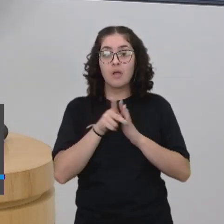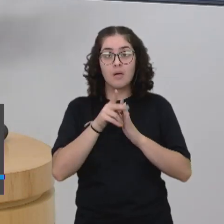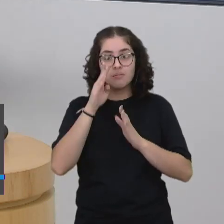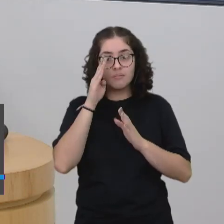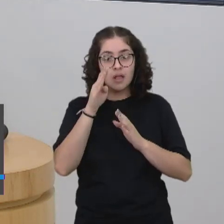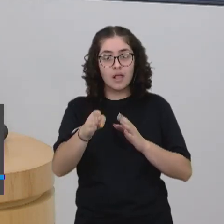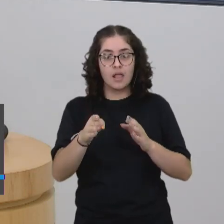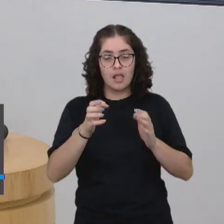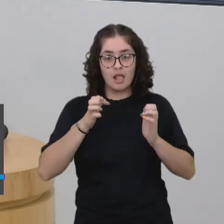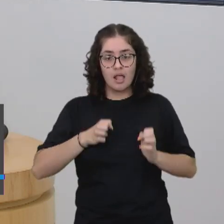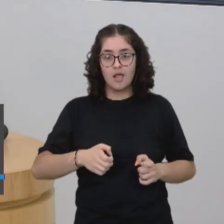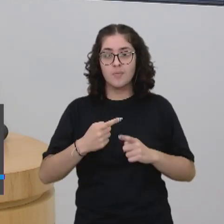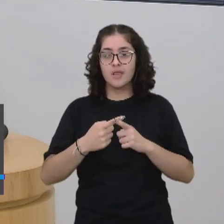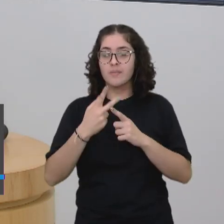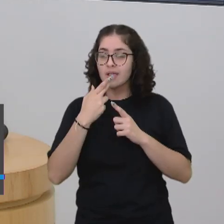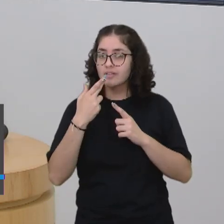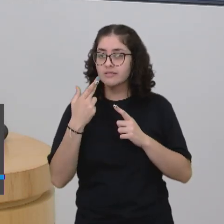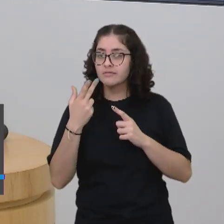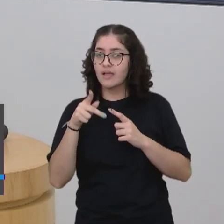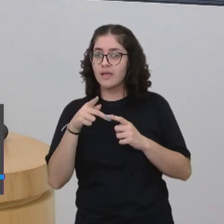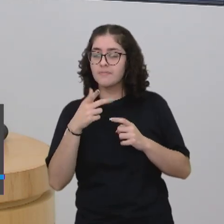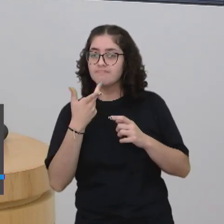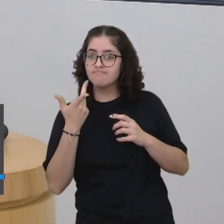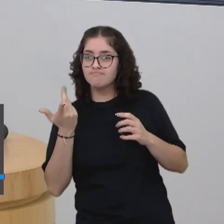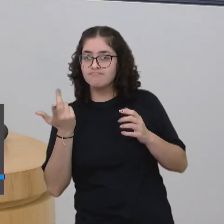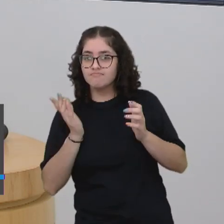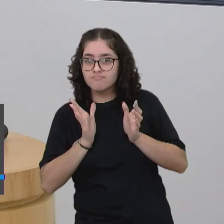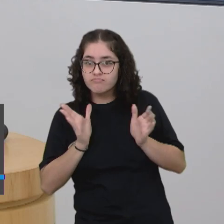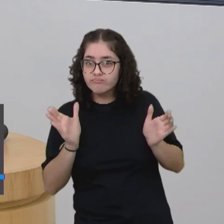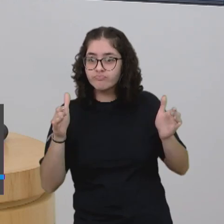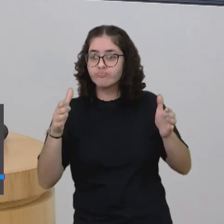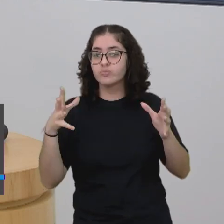que ele é mais abrangente, né? Ele já é mais um